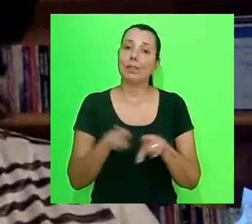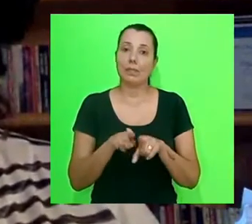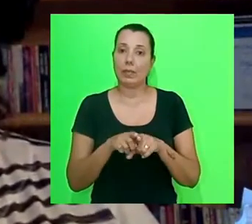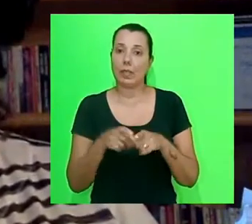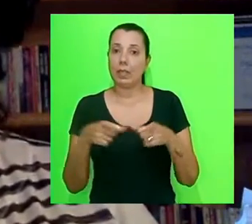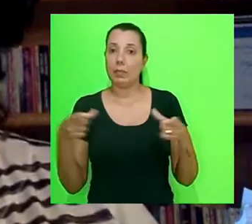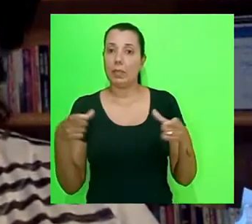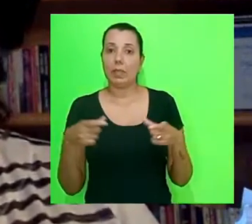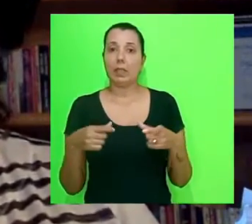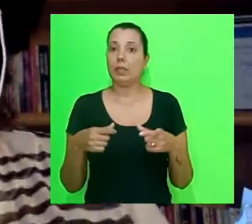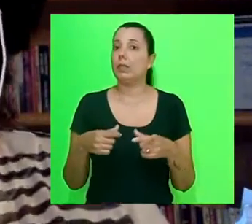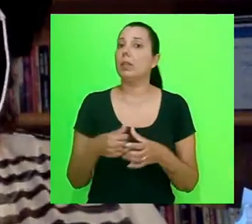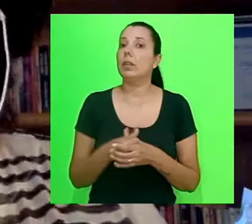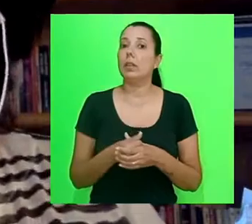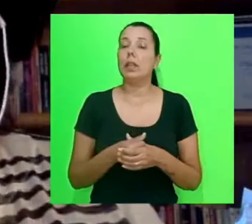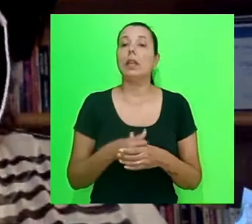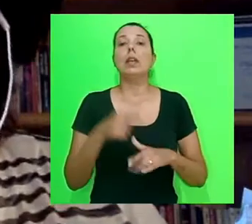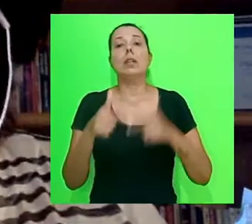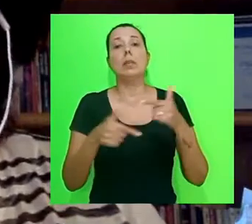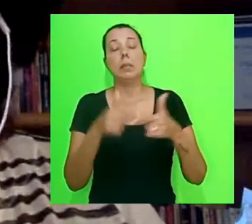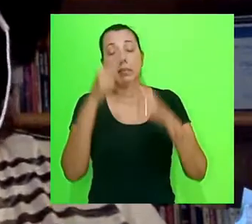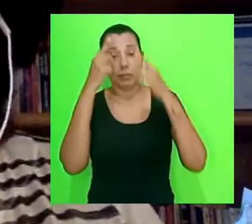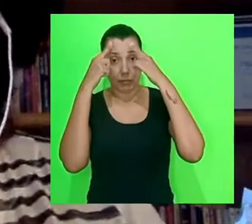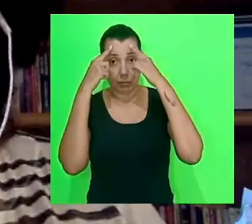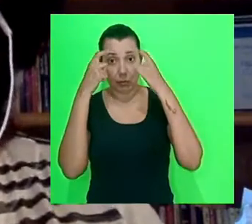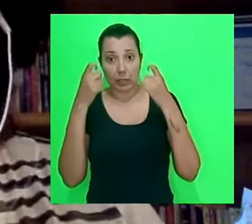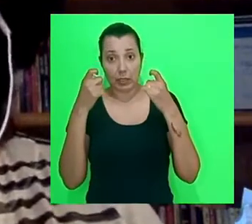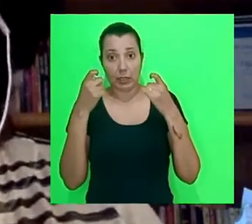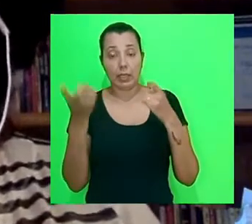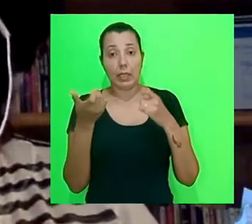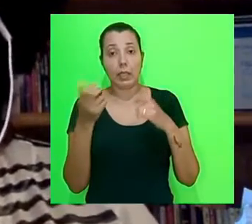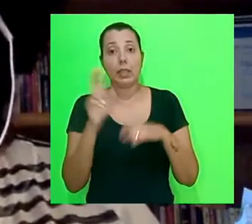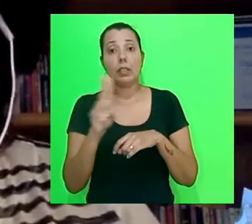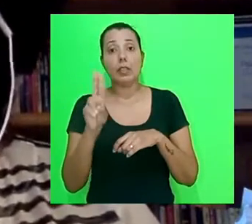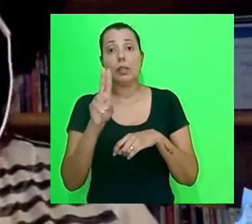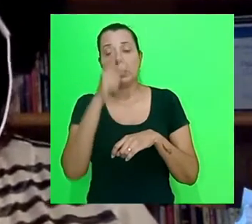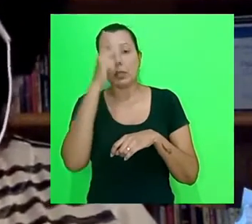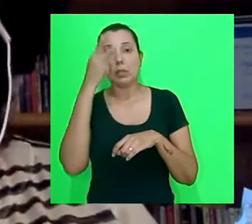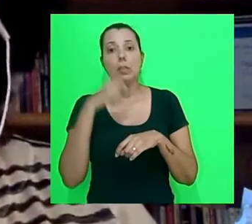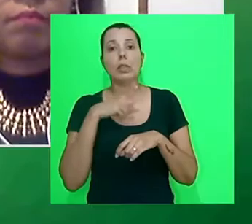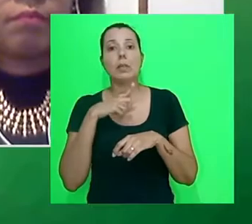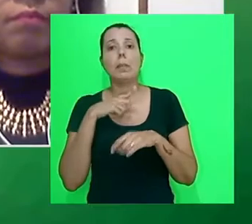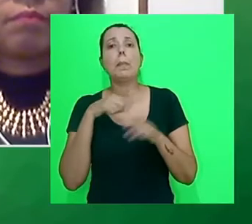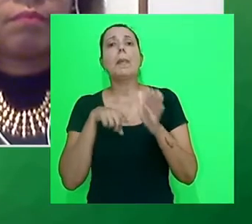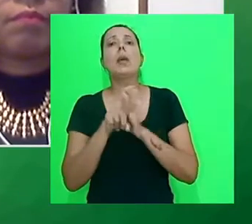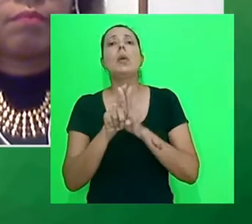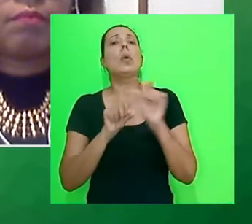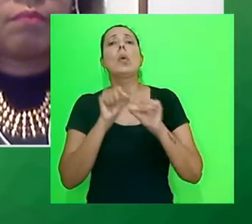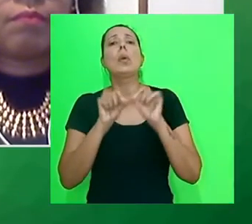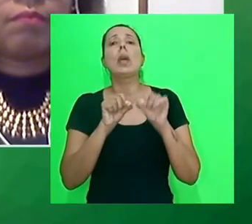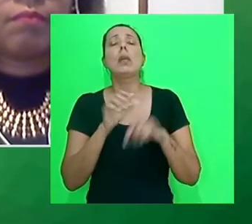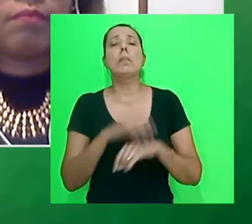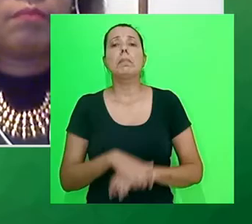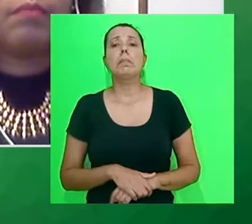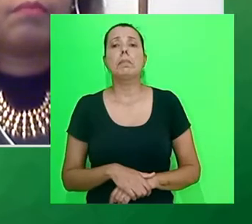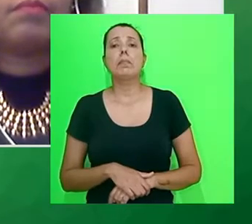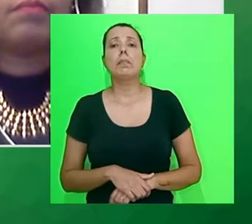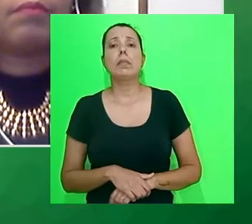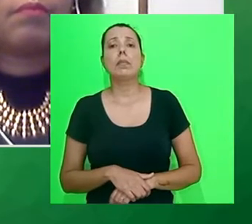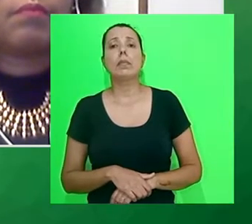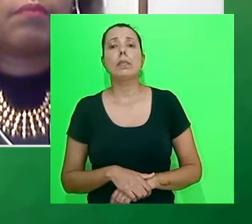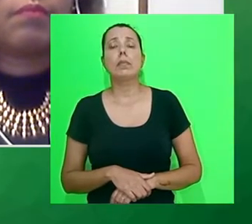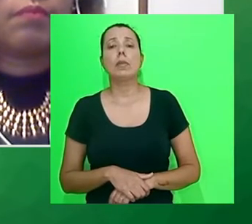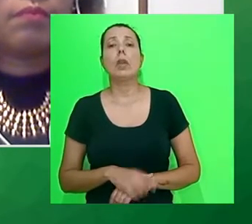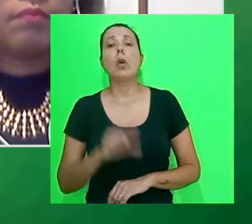você destacou na sua fala, que é a lei aprovada pelo governo brasileiro, né, que permite que a presença